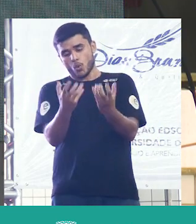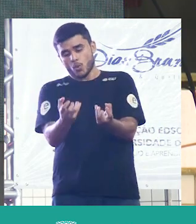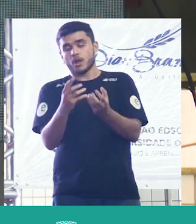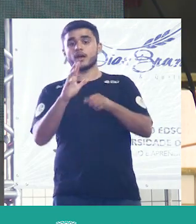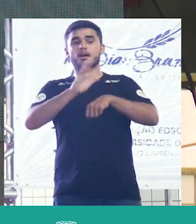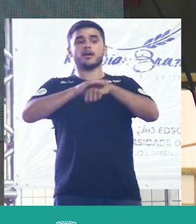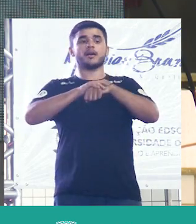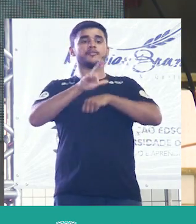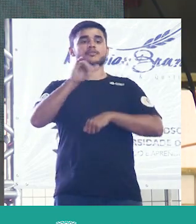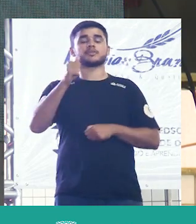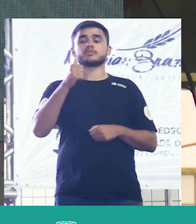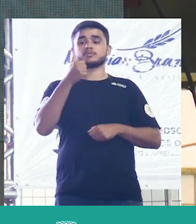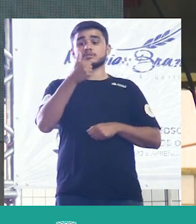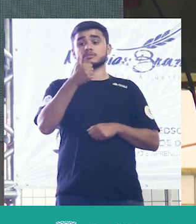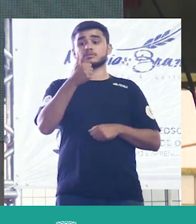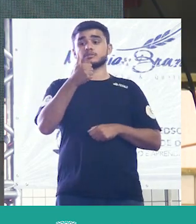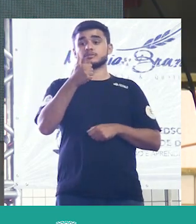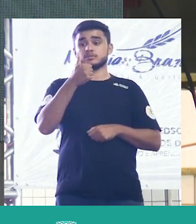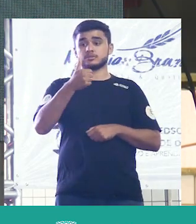135 gramas, aliás,